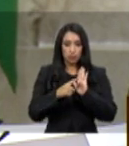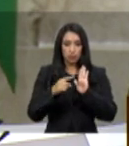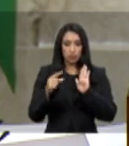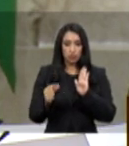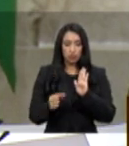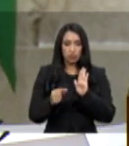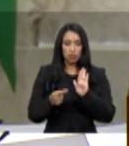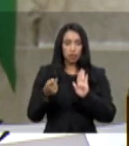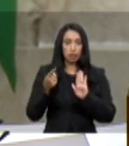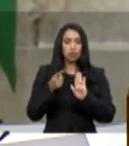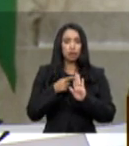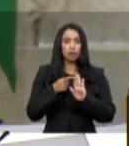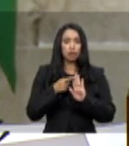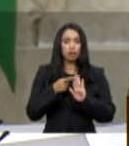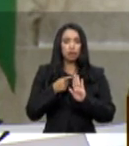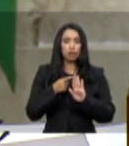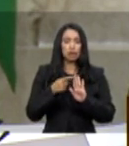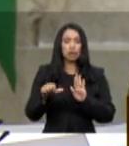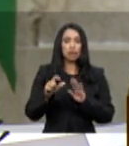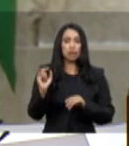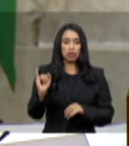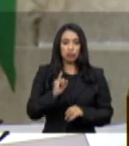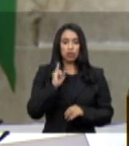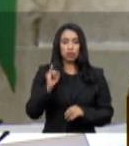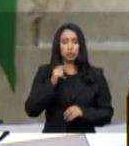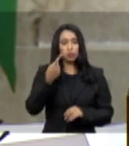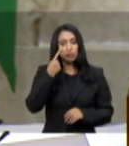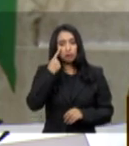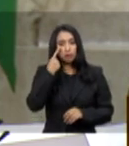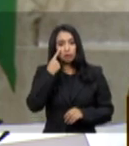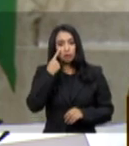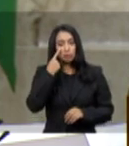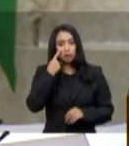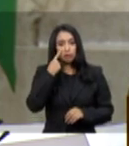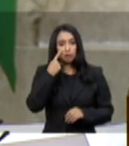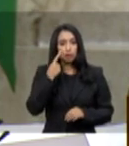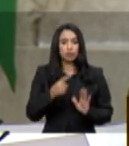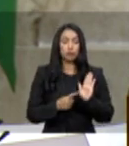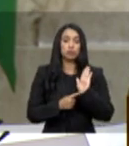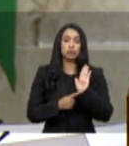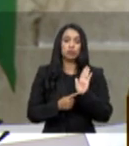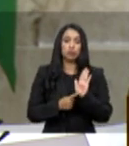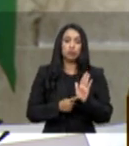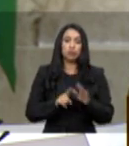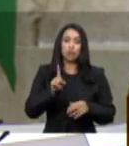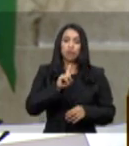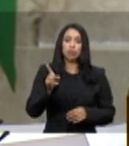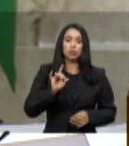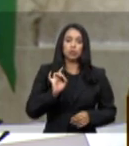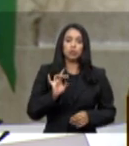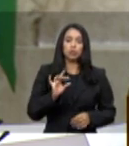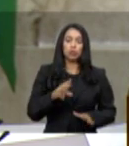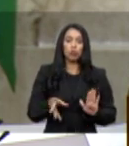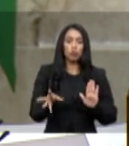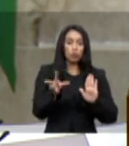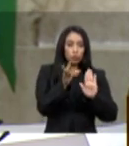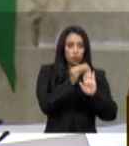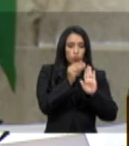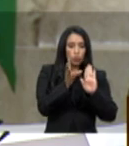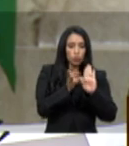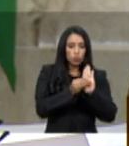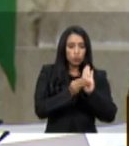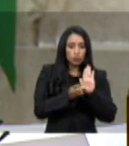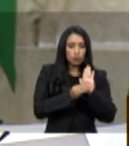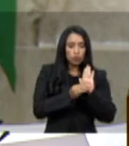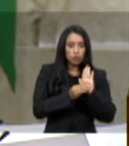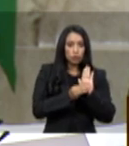deste caso é importante que observemos que a sinalização não é apenas quanto ao conteúdo do que